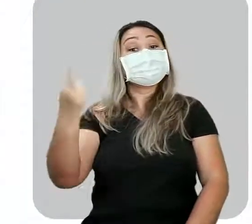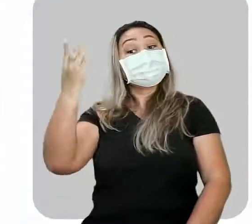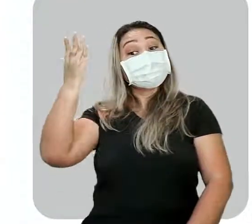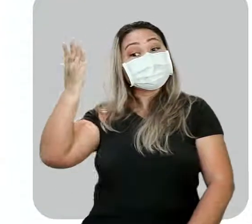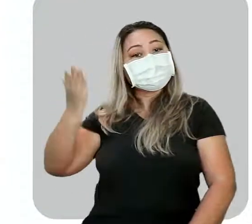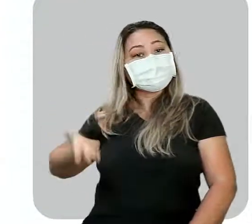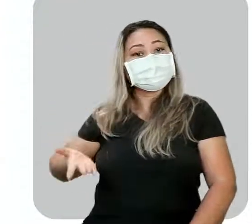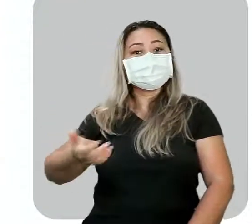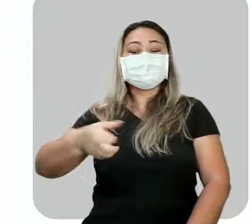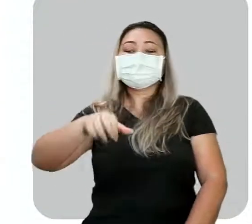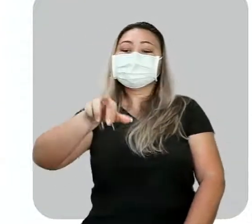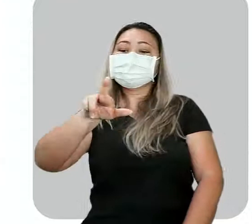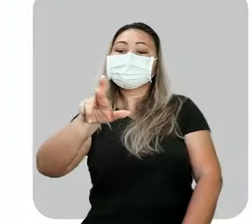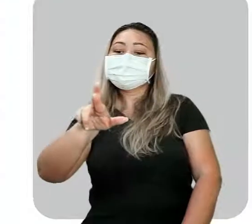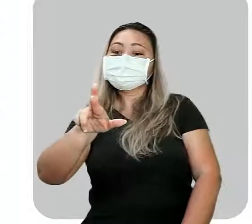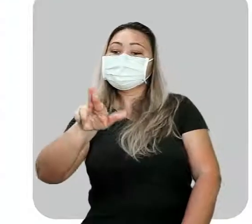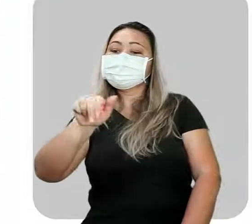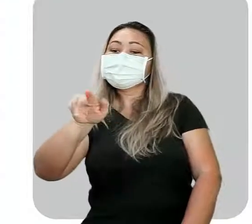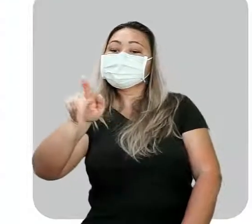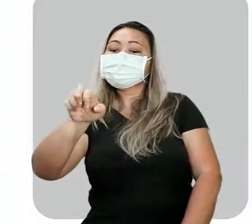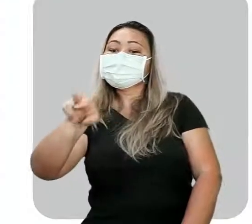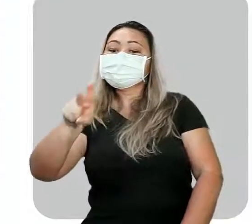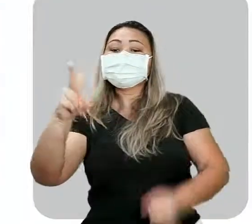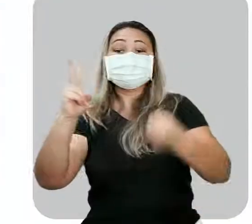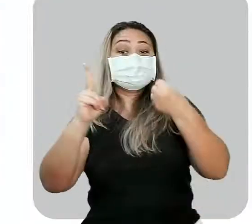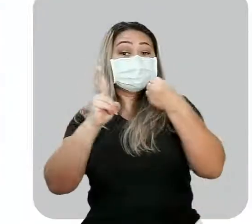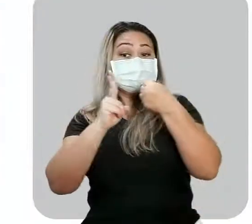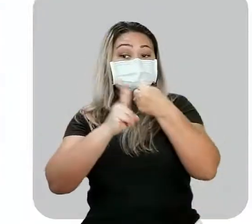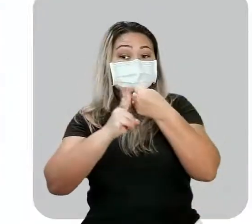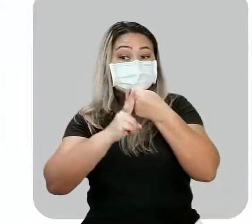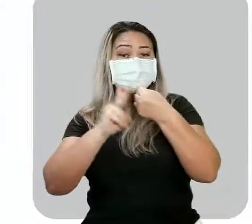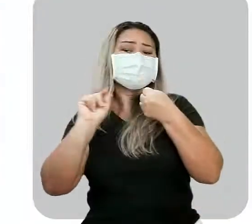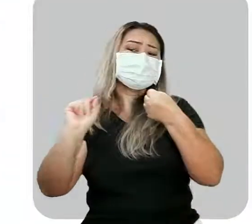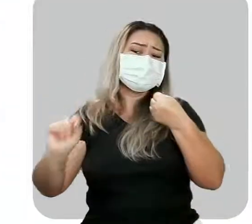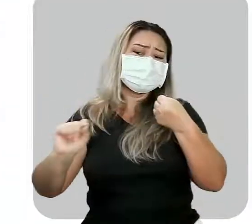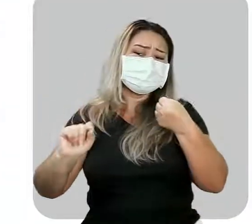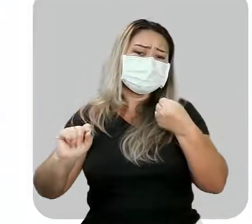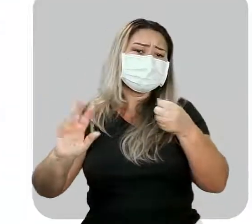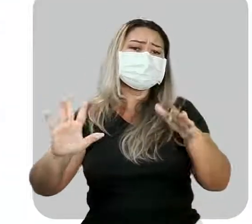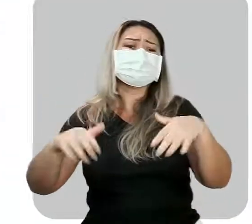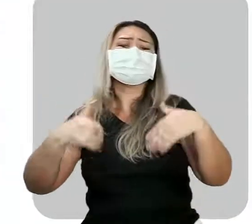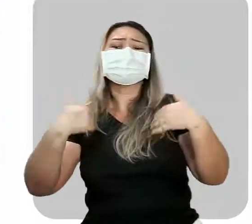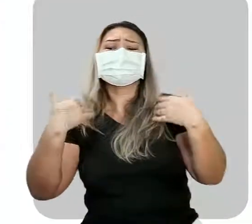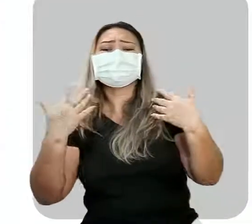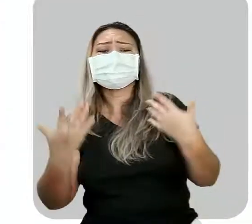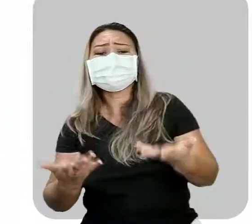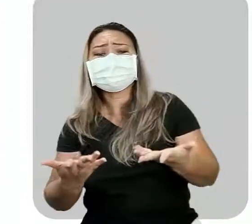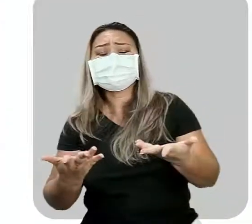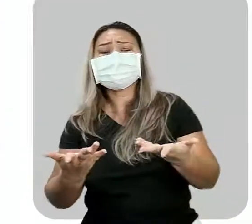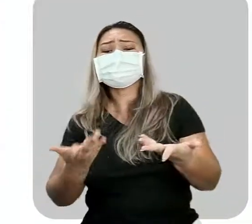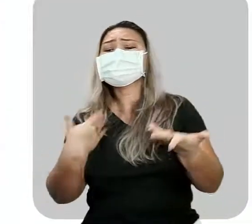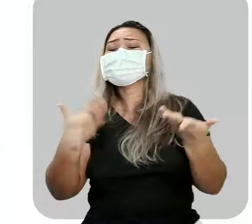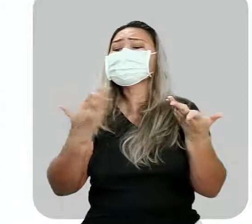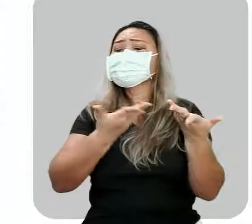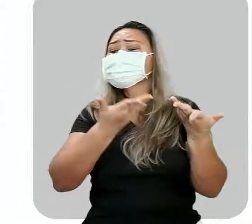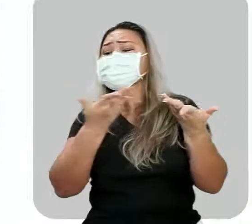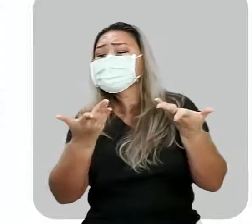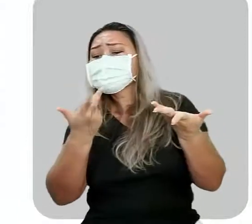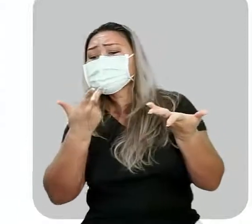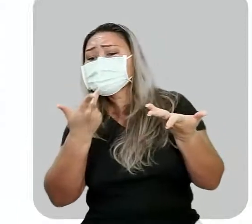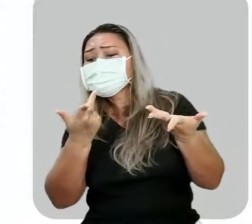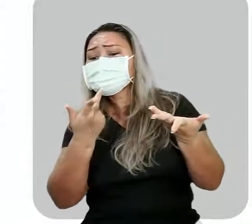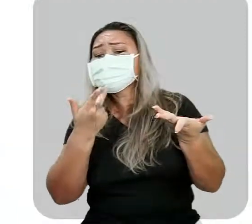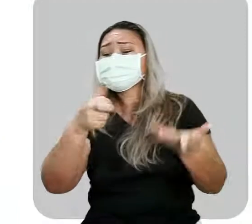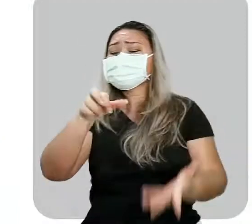Aqui, regência verbal. O que é regência verbal? Quem é que vai estar no comando? Se eu